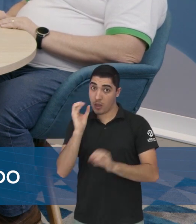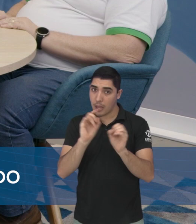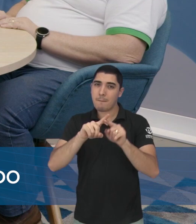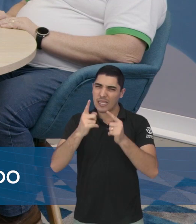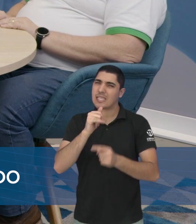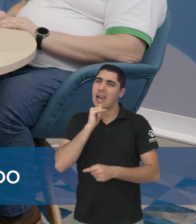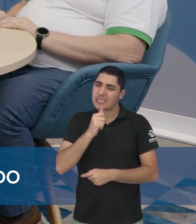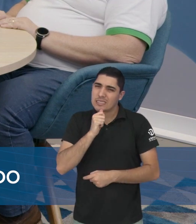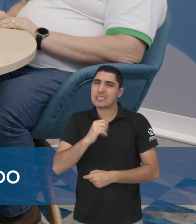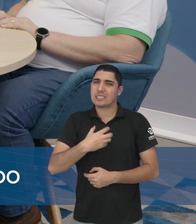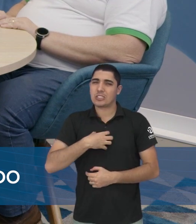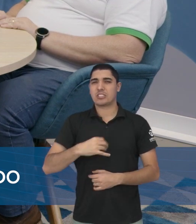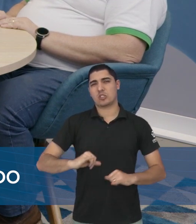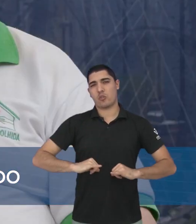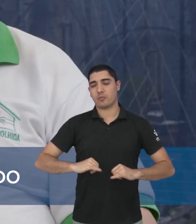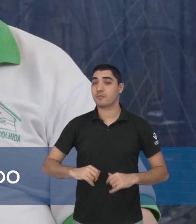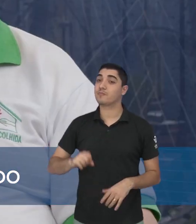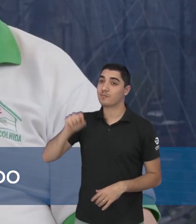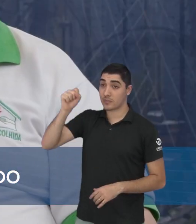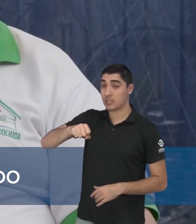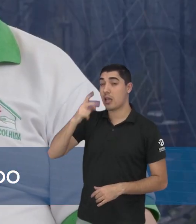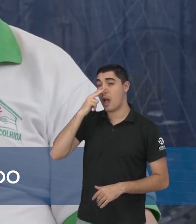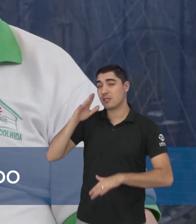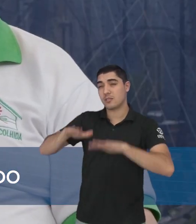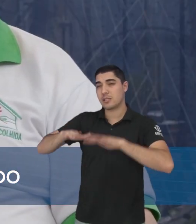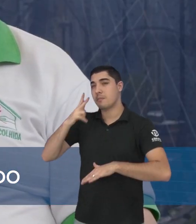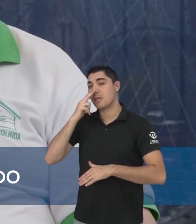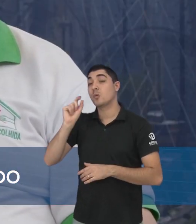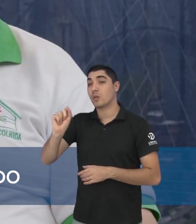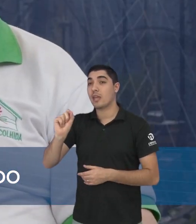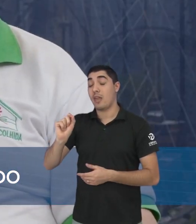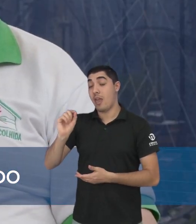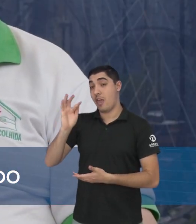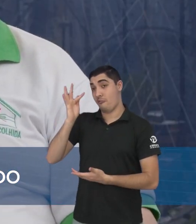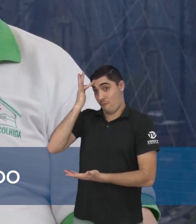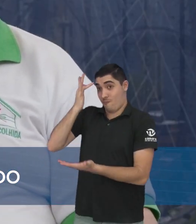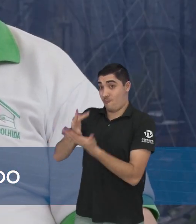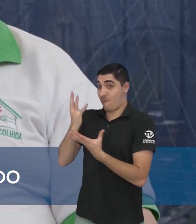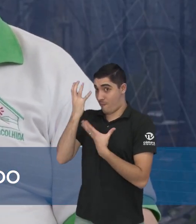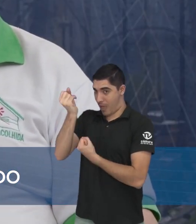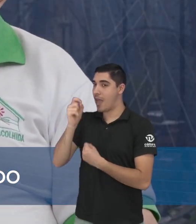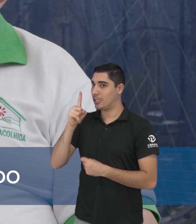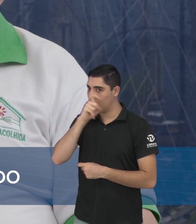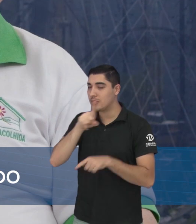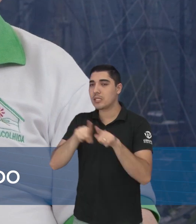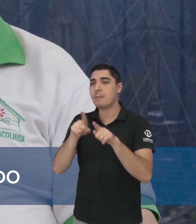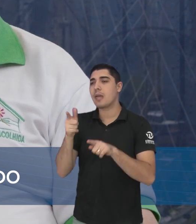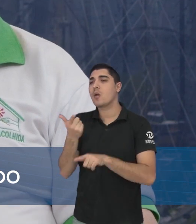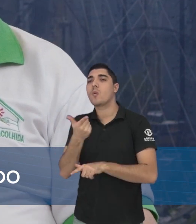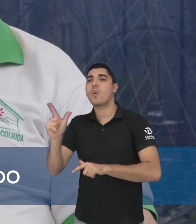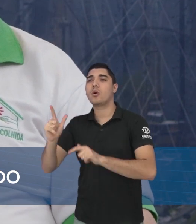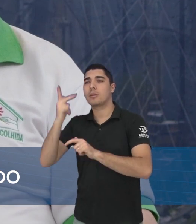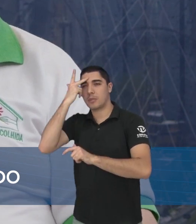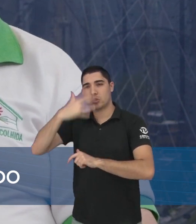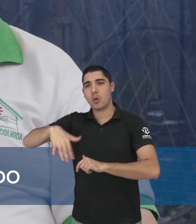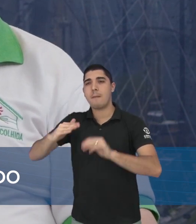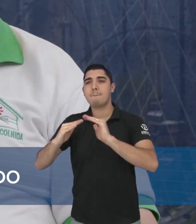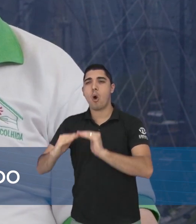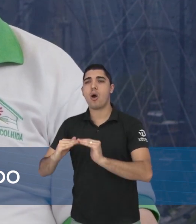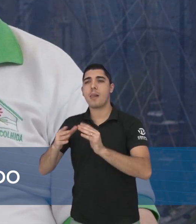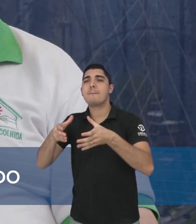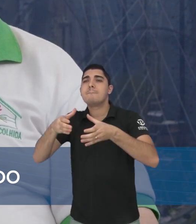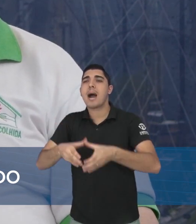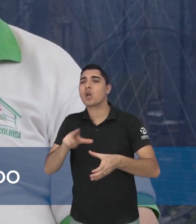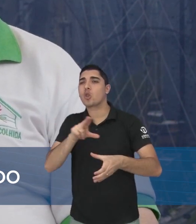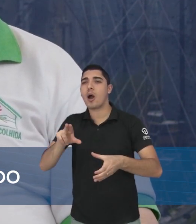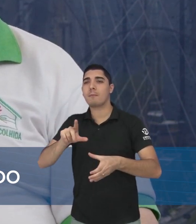é um povo guerreiro e é um povo de fé. Porque eu conversava com a liderança do Jardim do Lago, que também foi muito